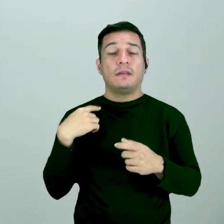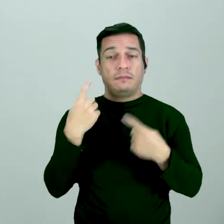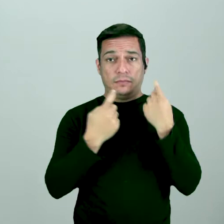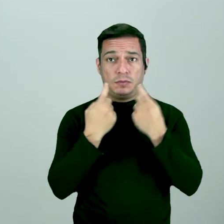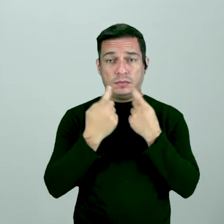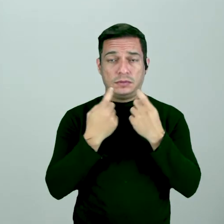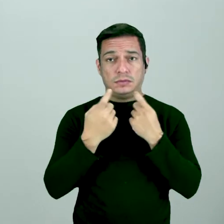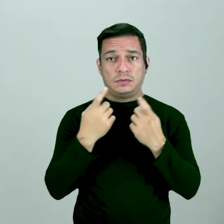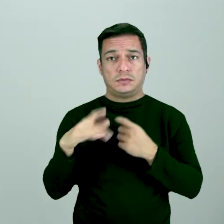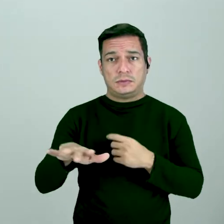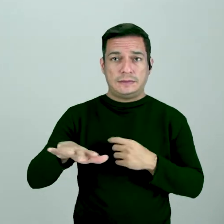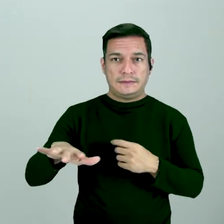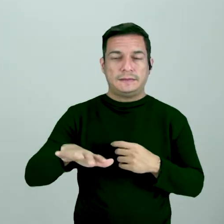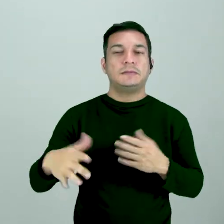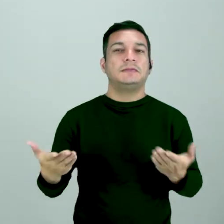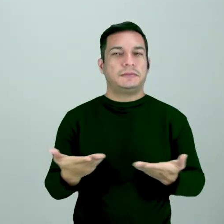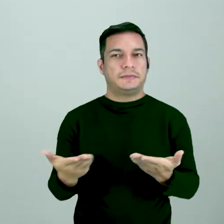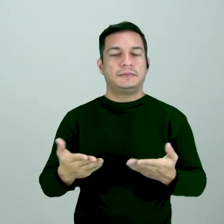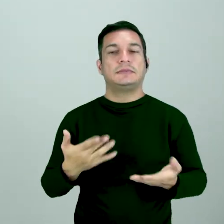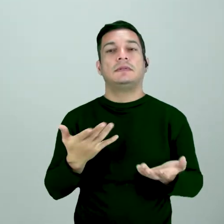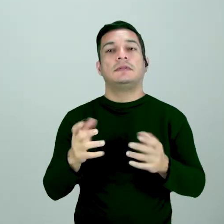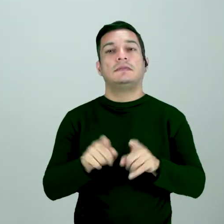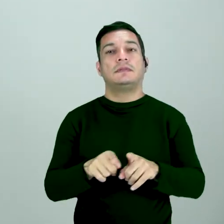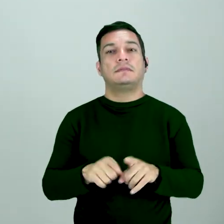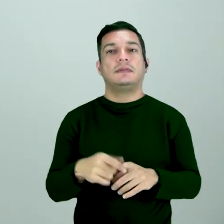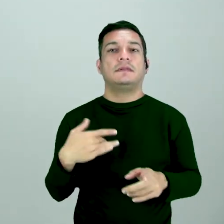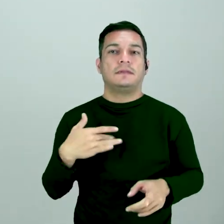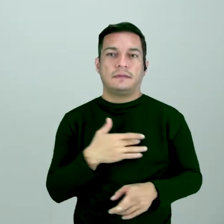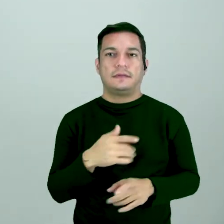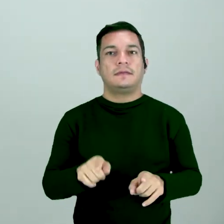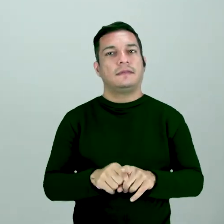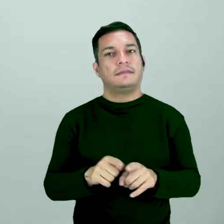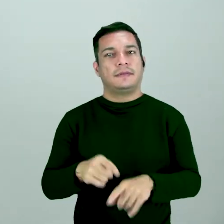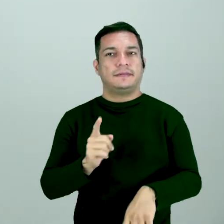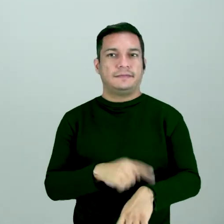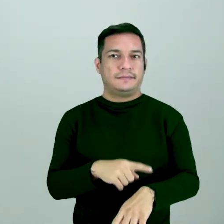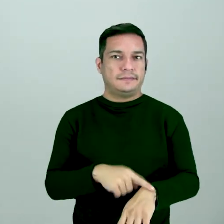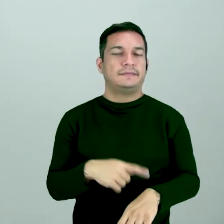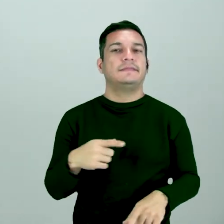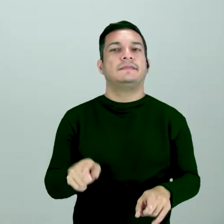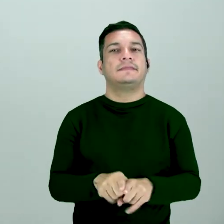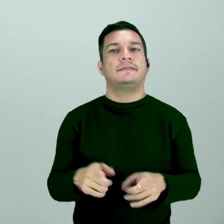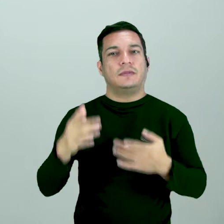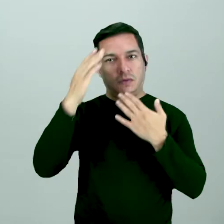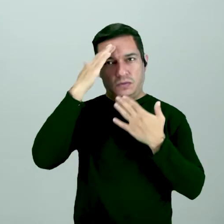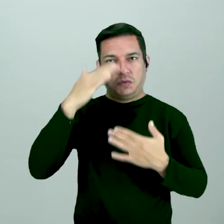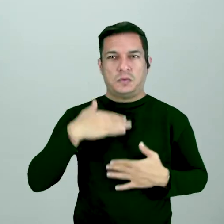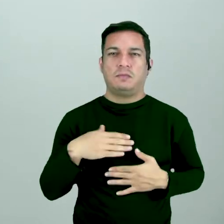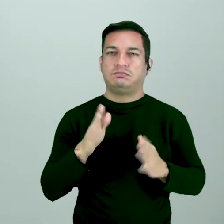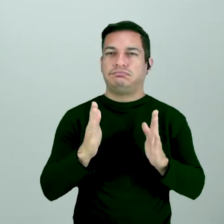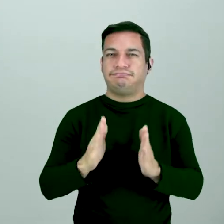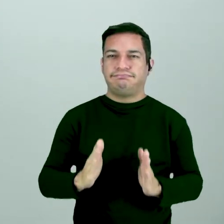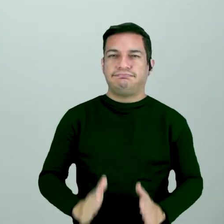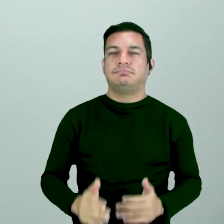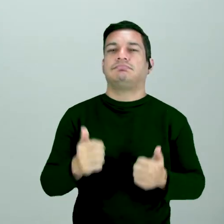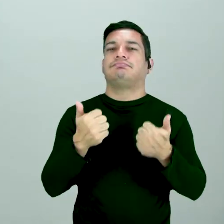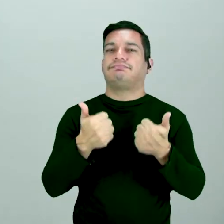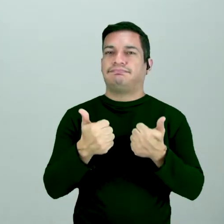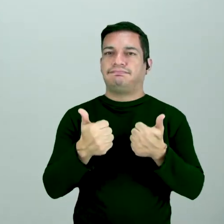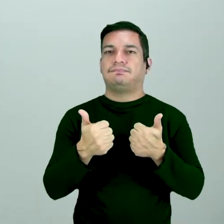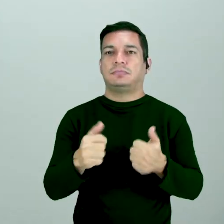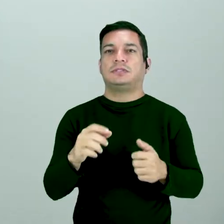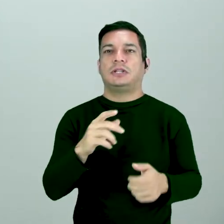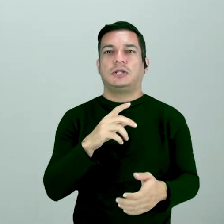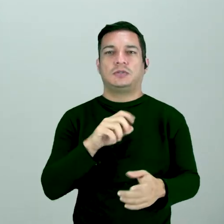preocupações, elas estão ligadas. Queremos também ter saúde e, ao mesmo tempo, queremos ter um corpo aí, uma definição corporal que a